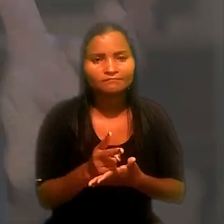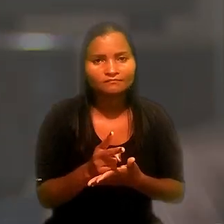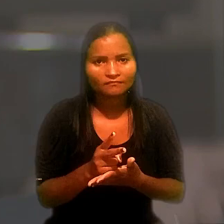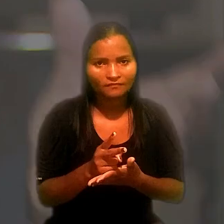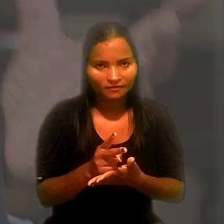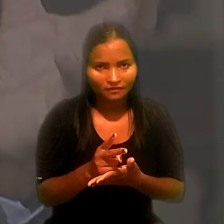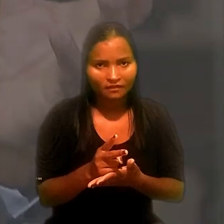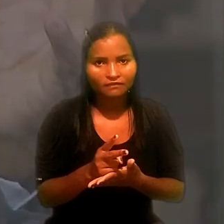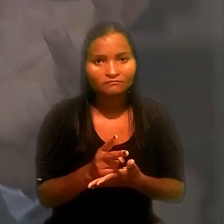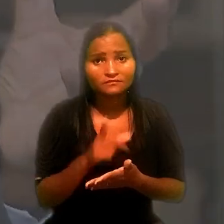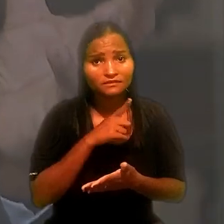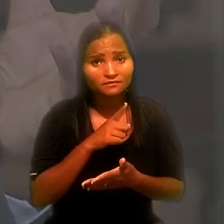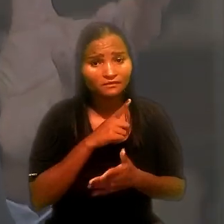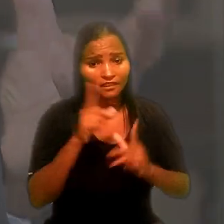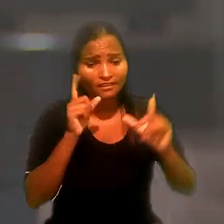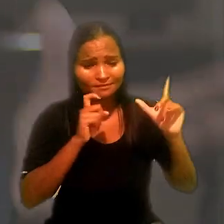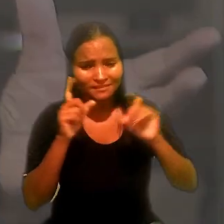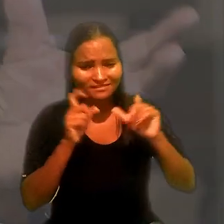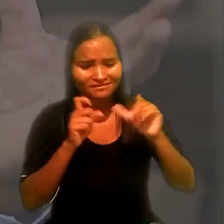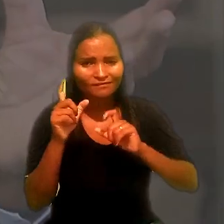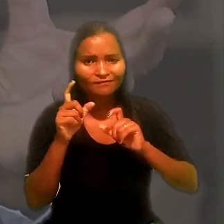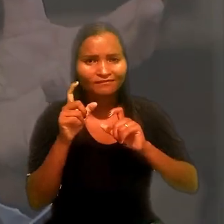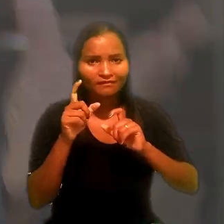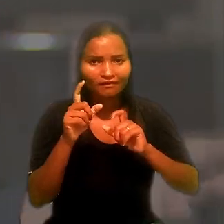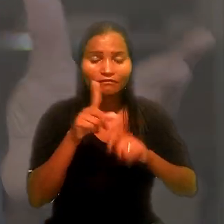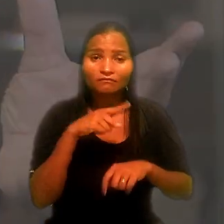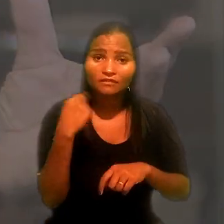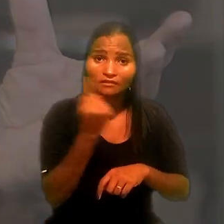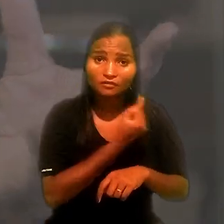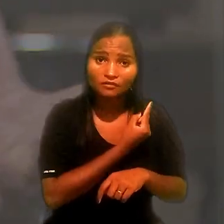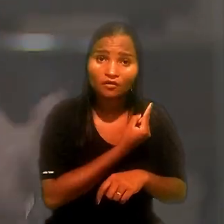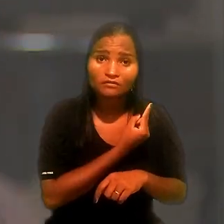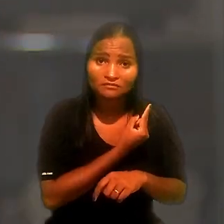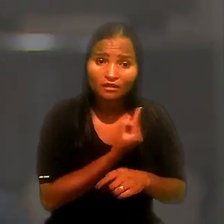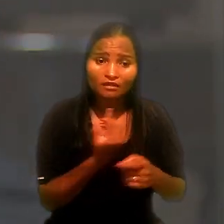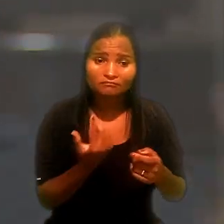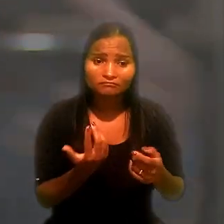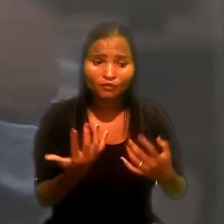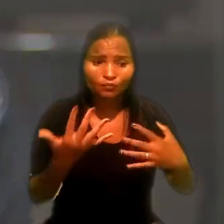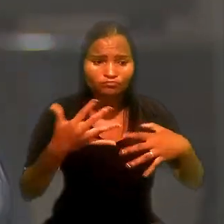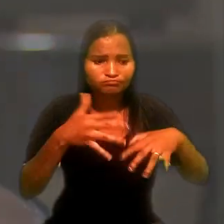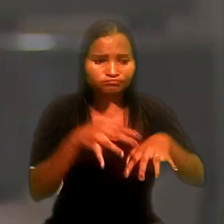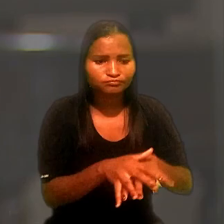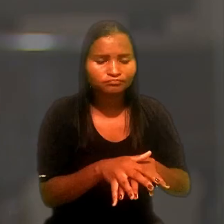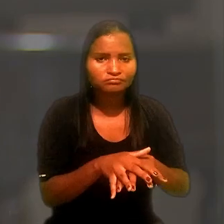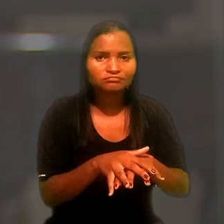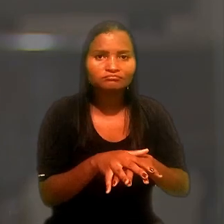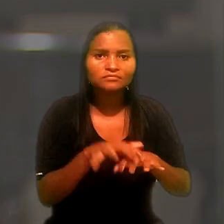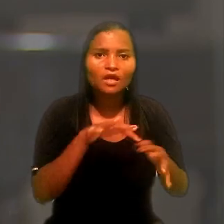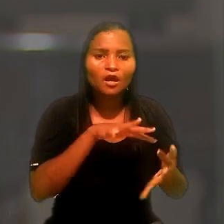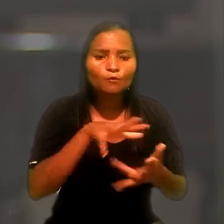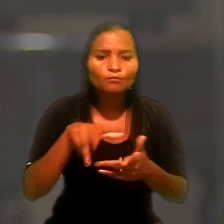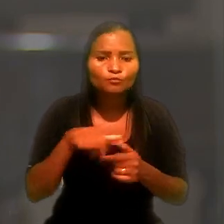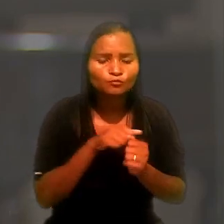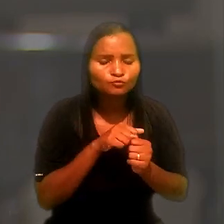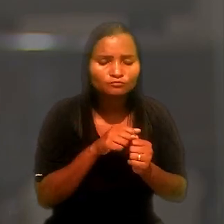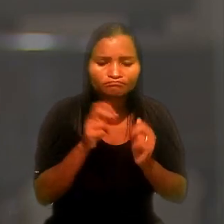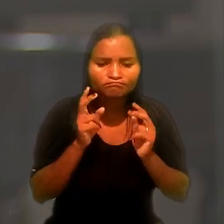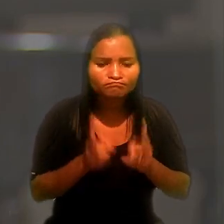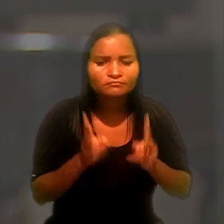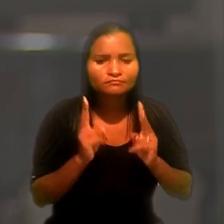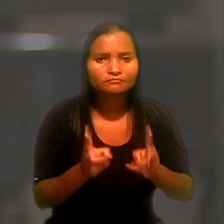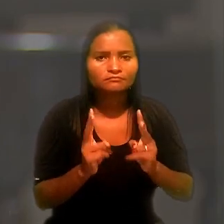ele tenha expressão e que nós nos integremos ao mundo para